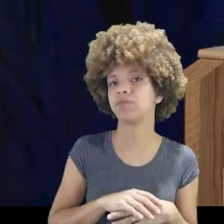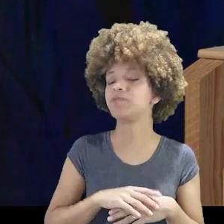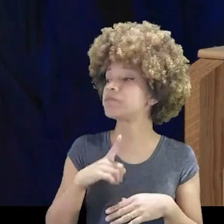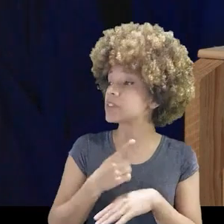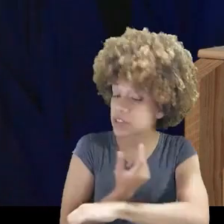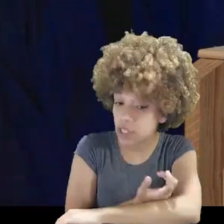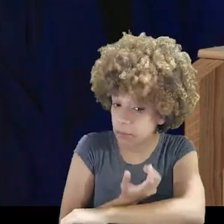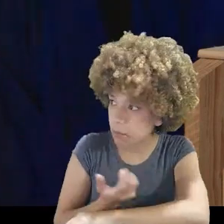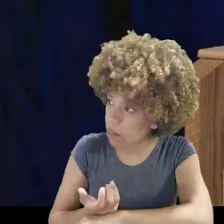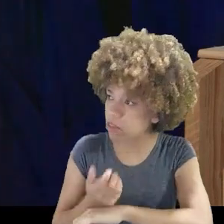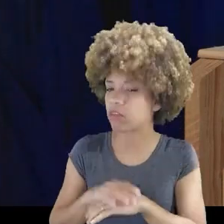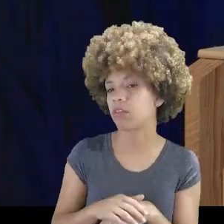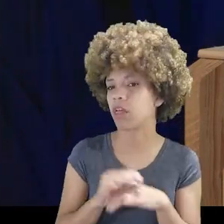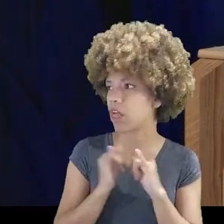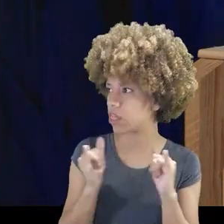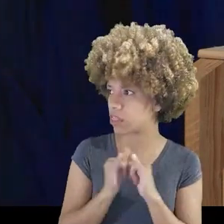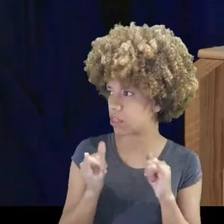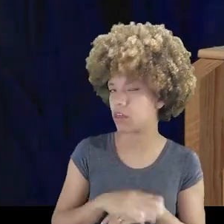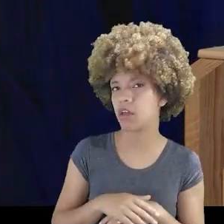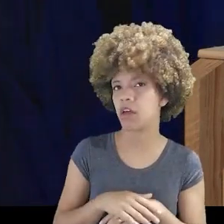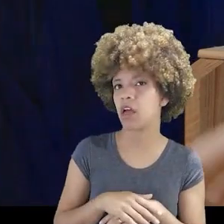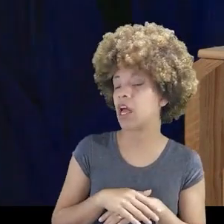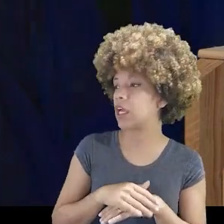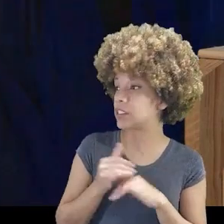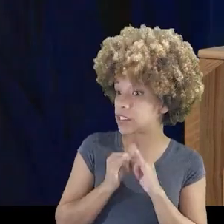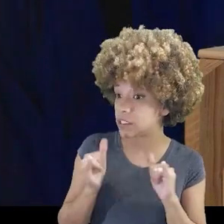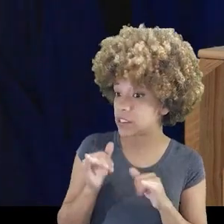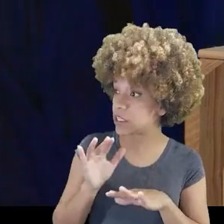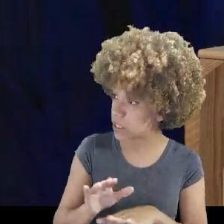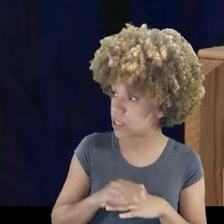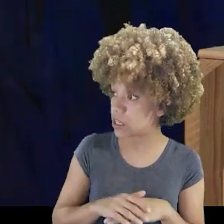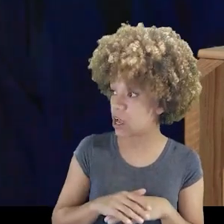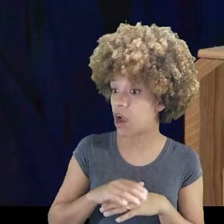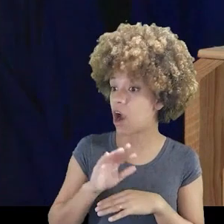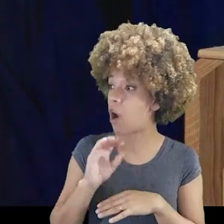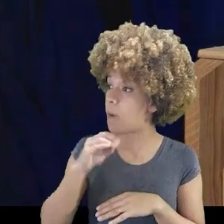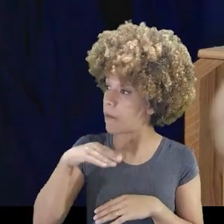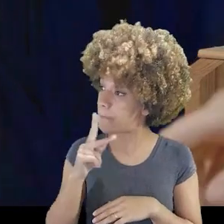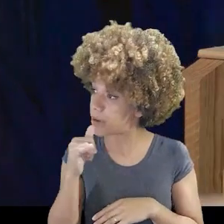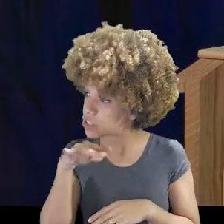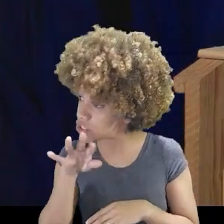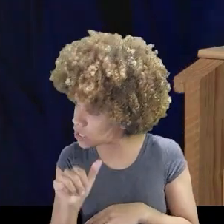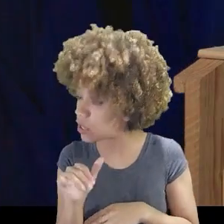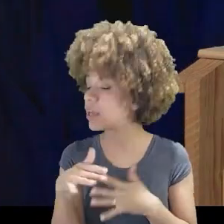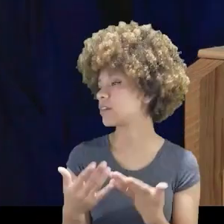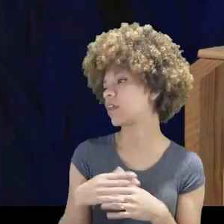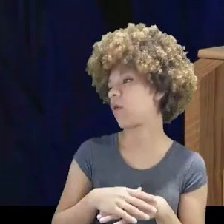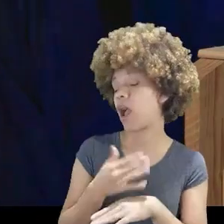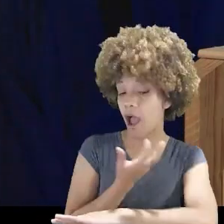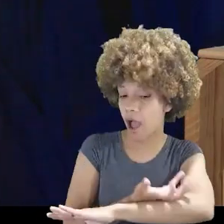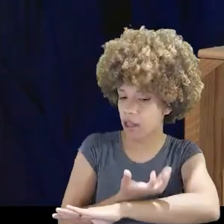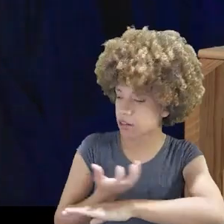plantas que são gente fica energia tá aí Fita ficam energética aí é o meu patinho batatinha bom então as